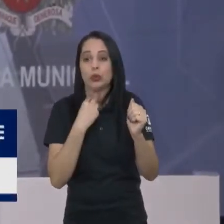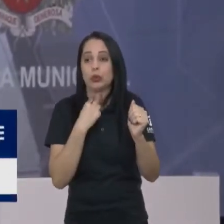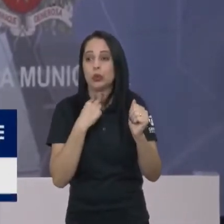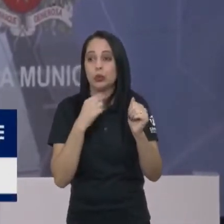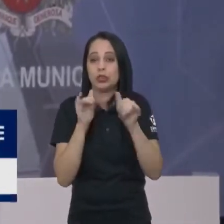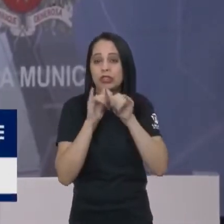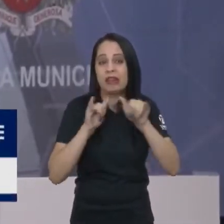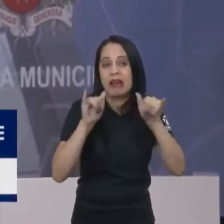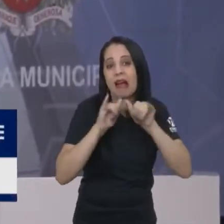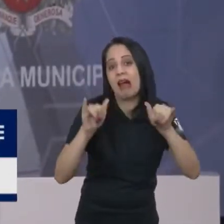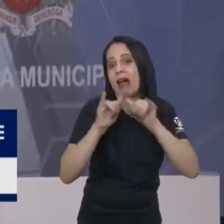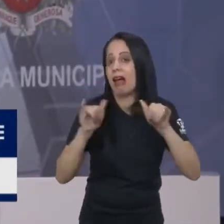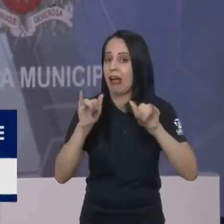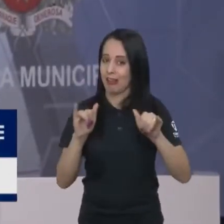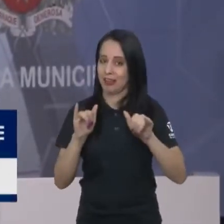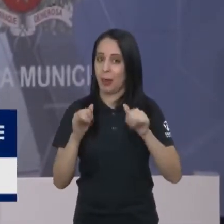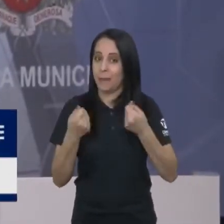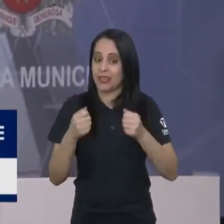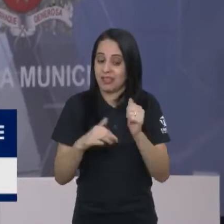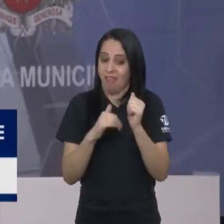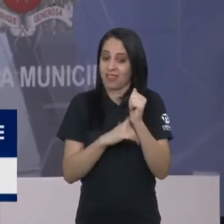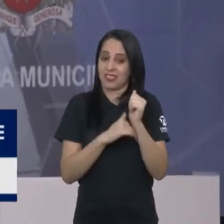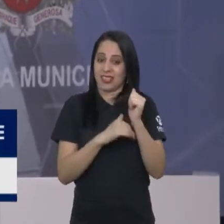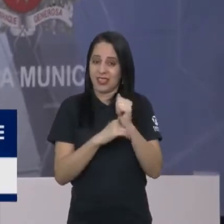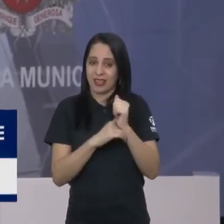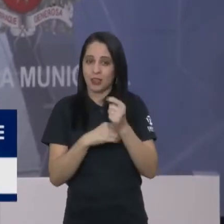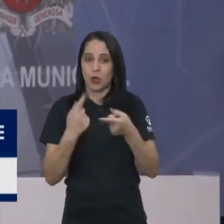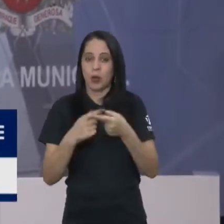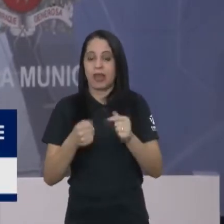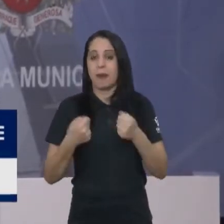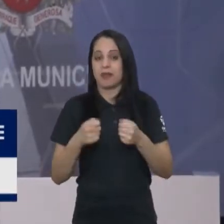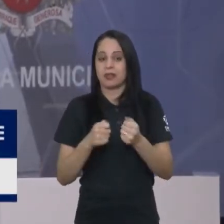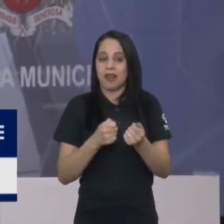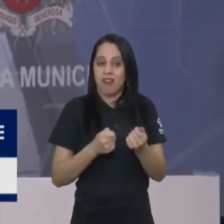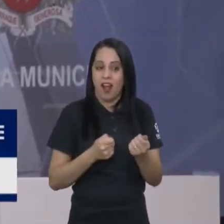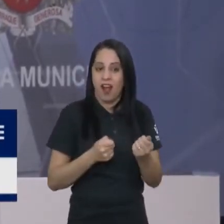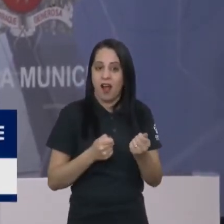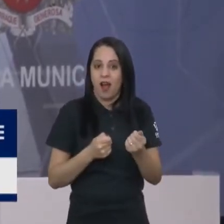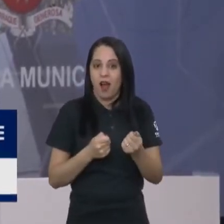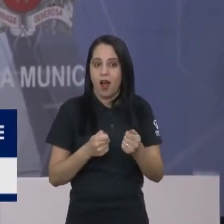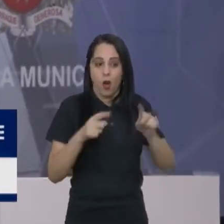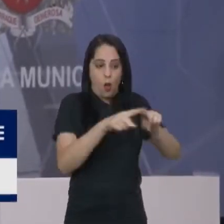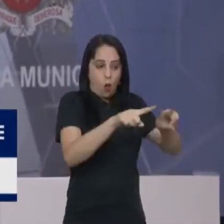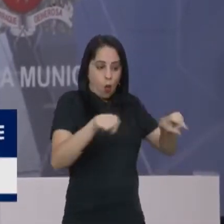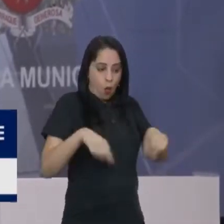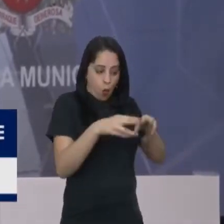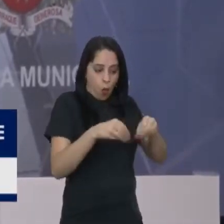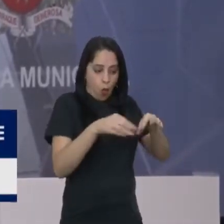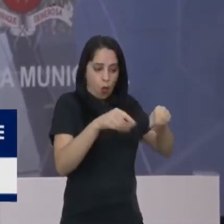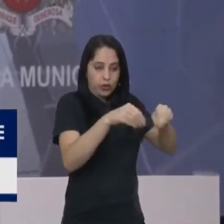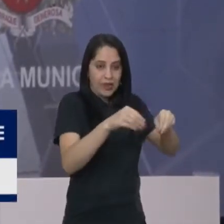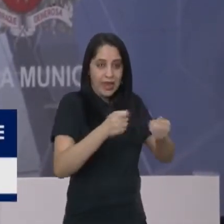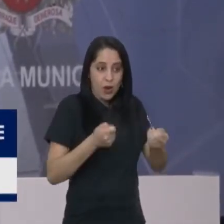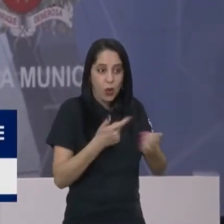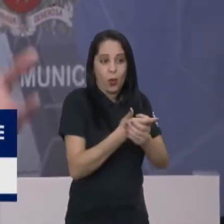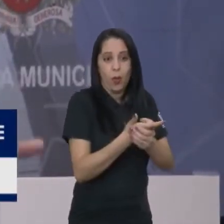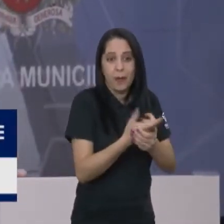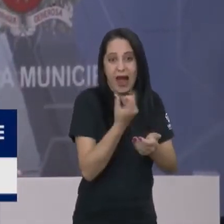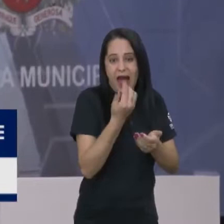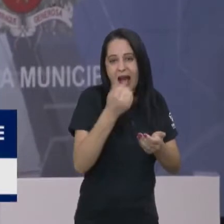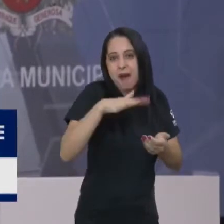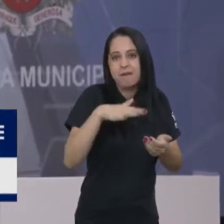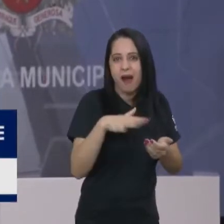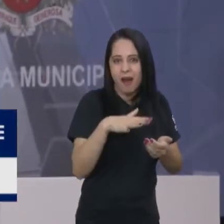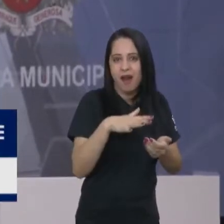valor imobiliário, né? A gente tinha que comprar aquilo com menor valor, Só que respeitar as regras da prefeitura, que era a questão